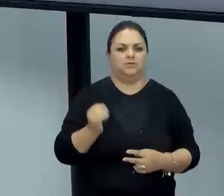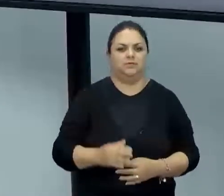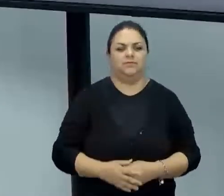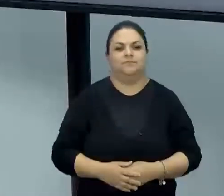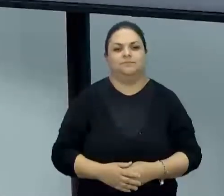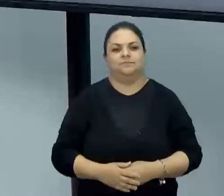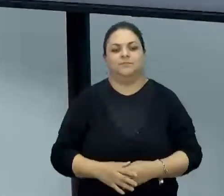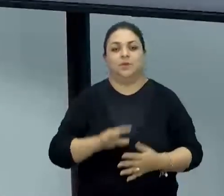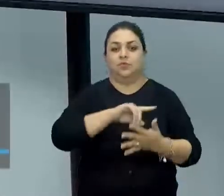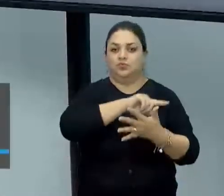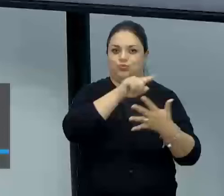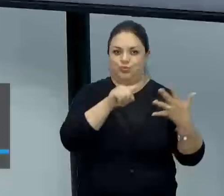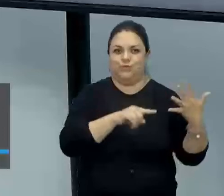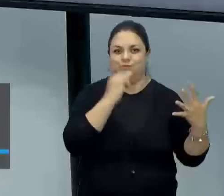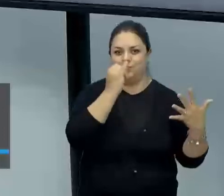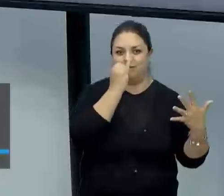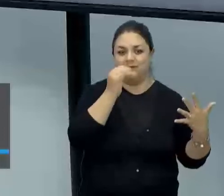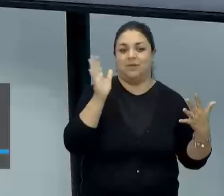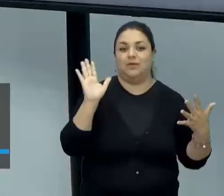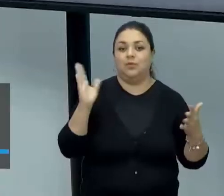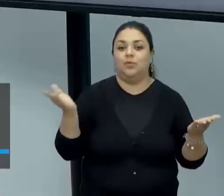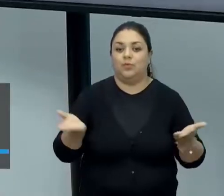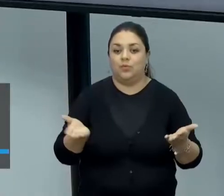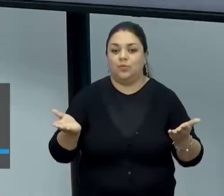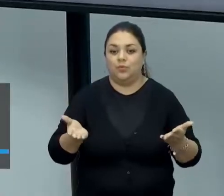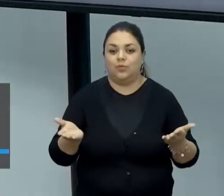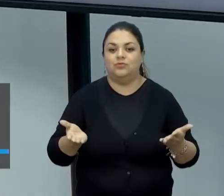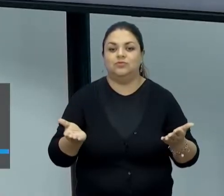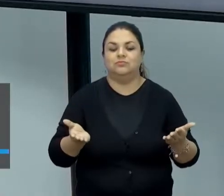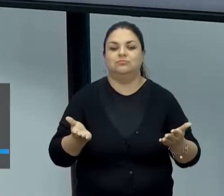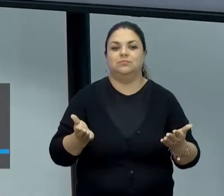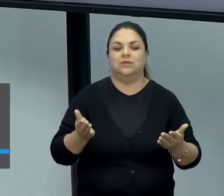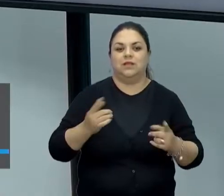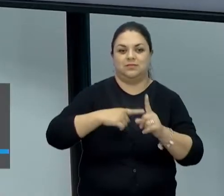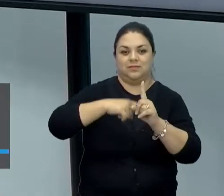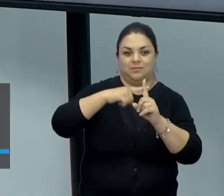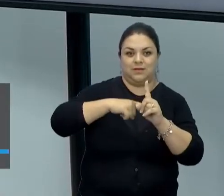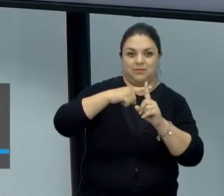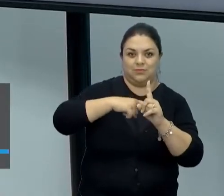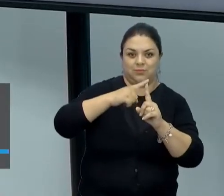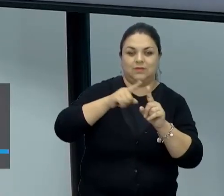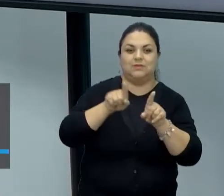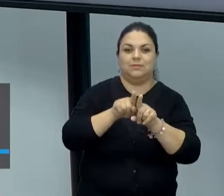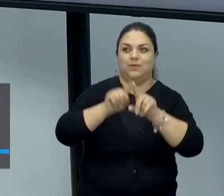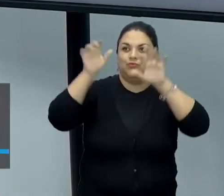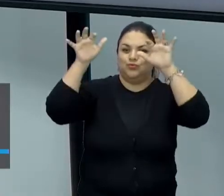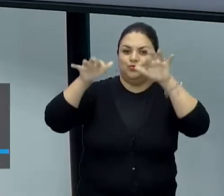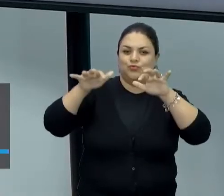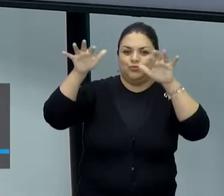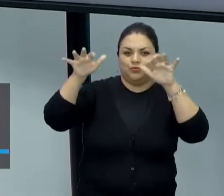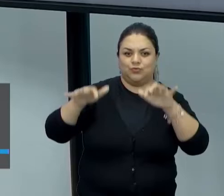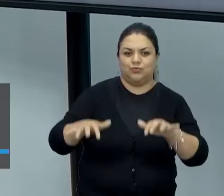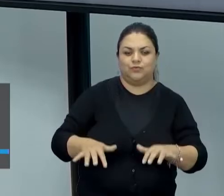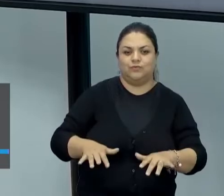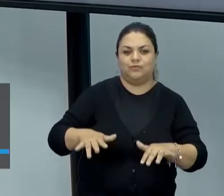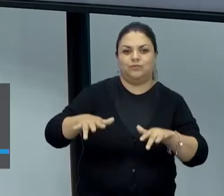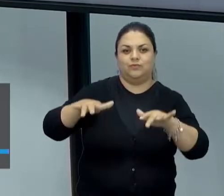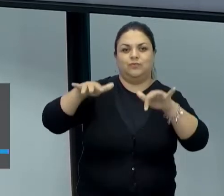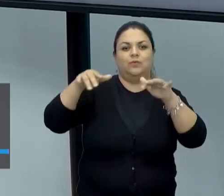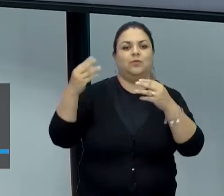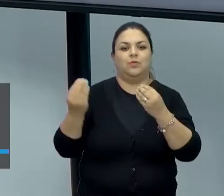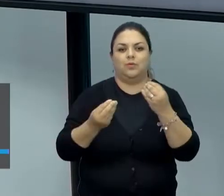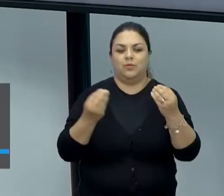causa da captação das águas da chuva e da amplitude térmica, né? Quando eu tenho a temperatura máxima, a